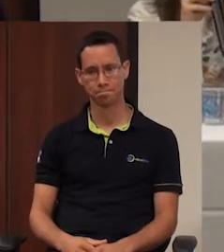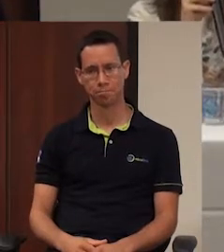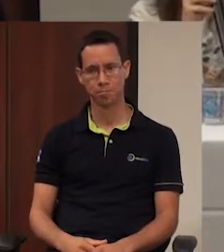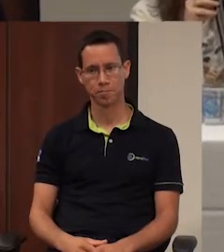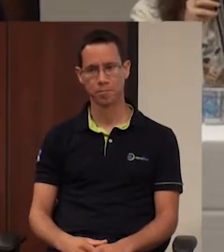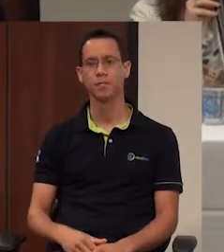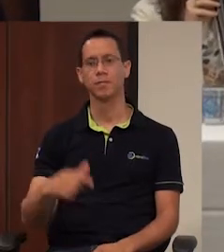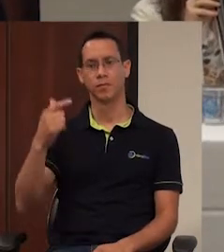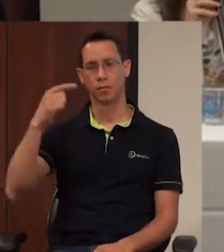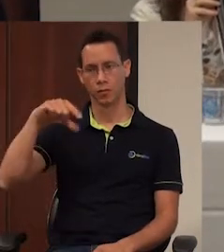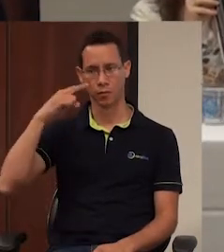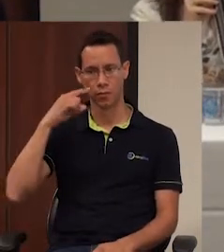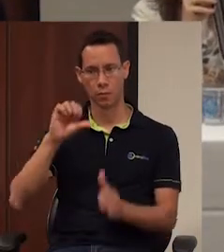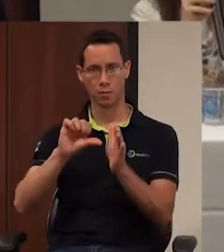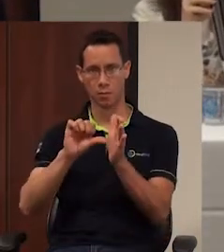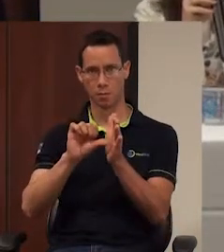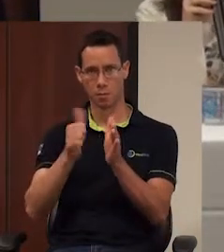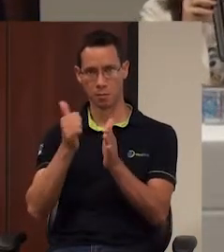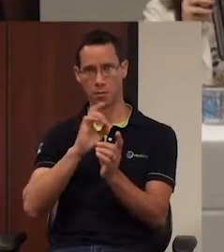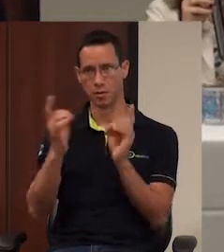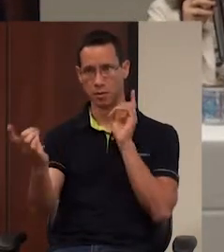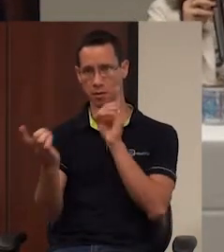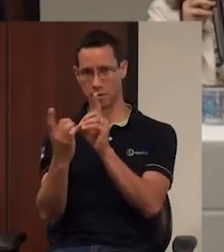critério, né? Então, após o primeiro